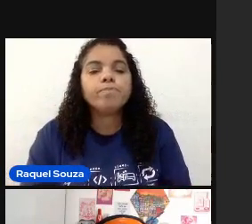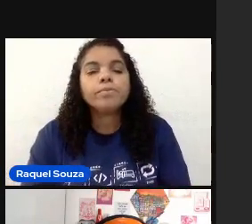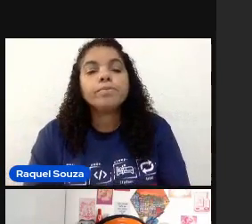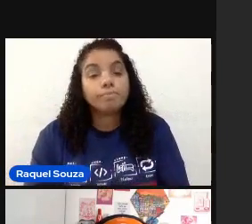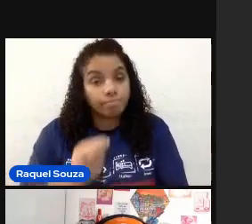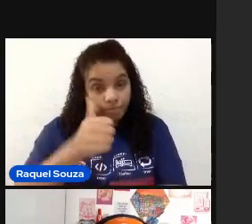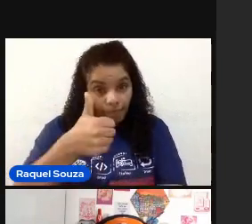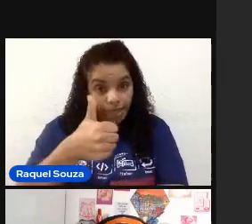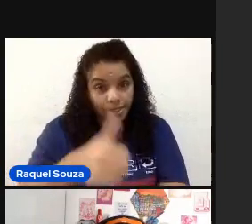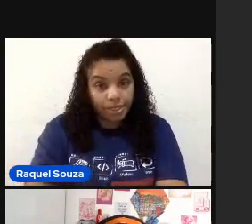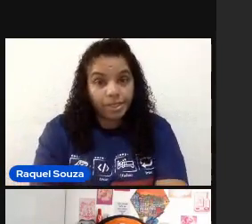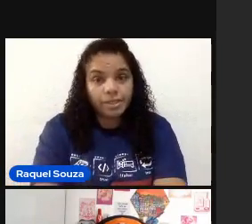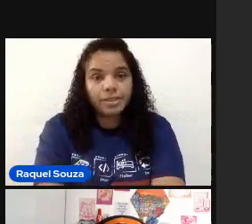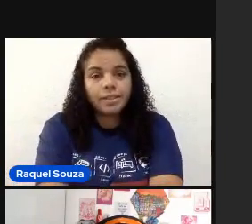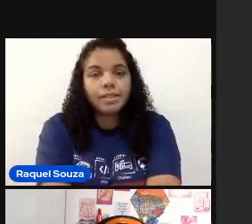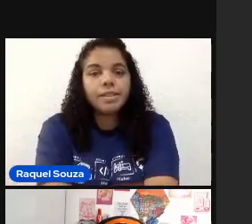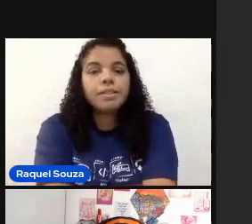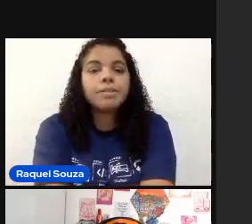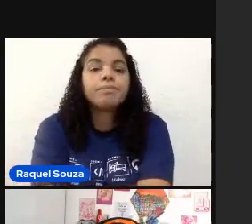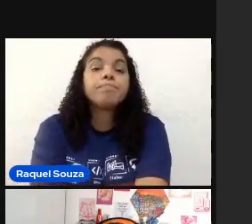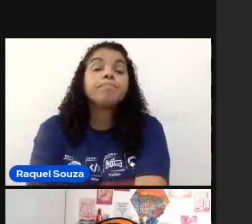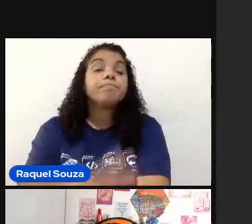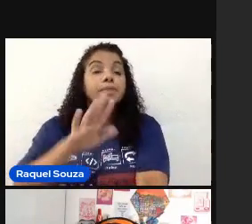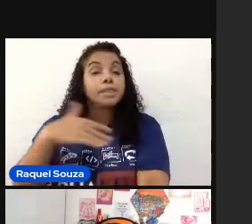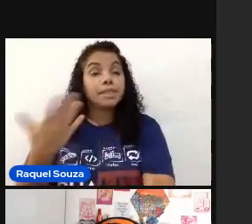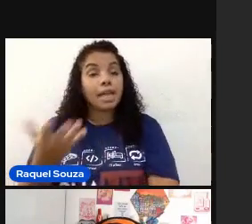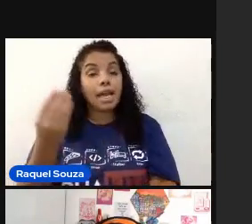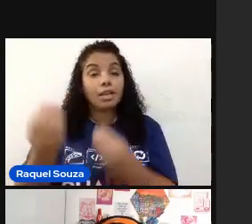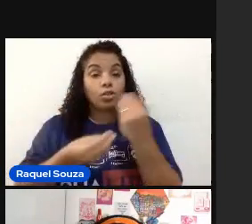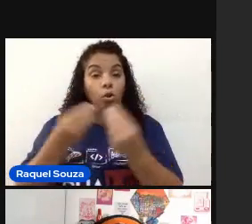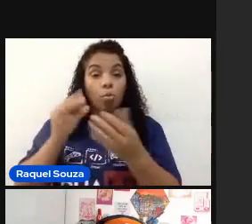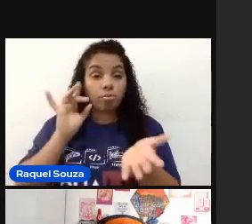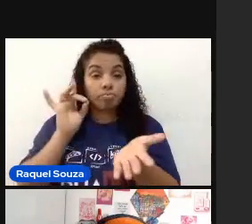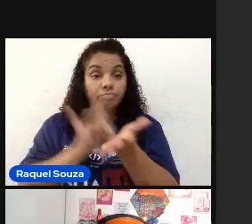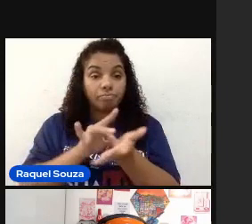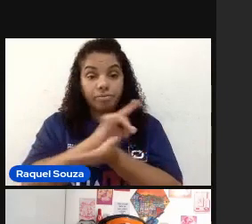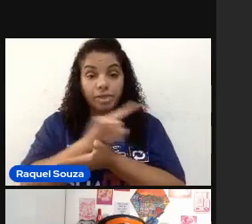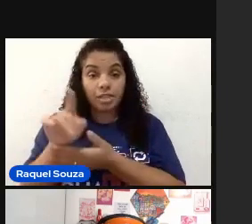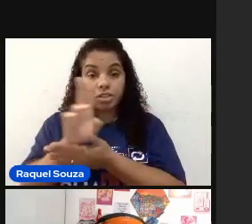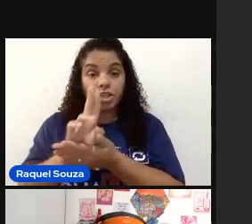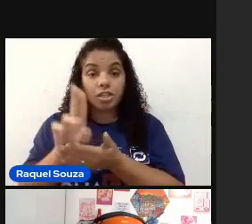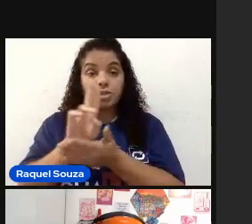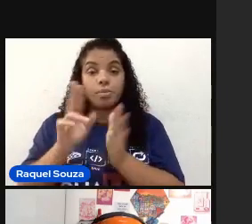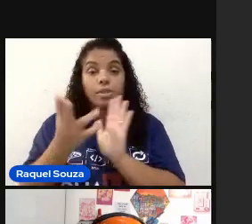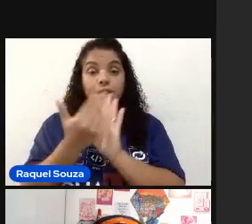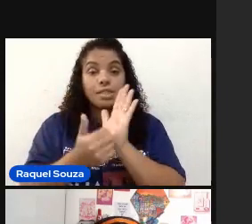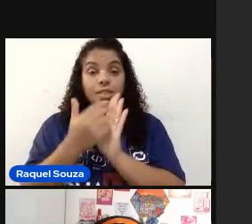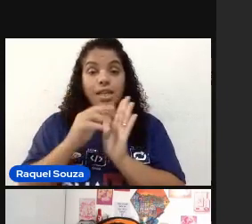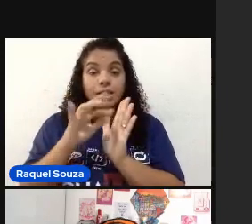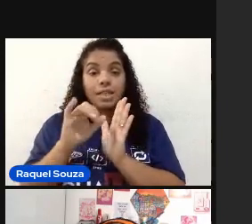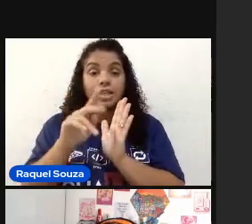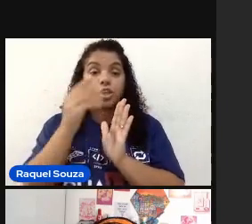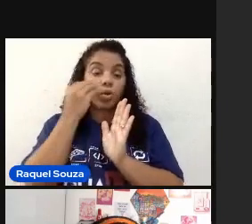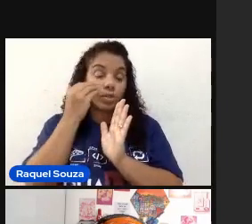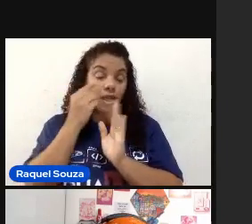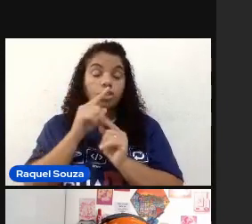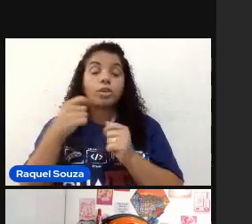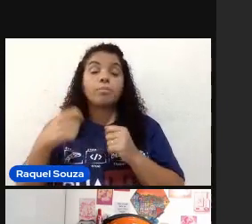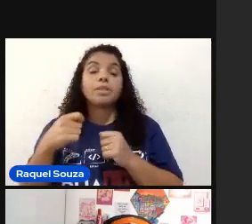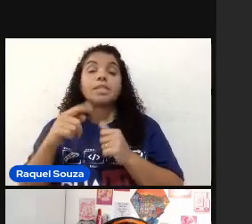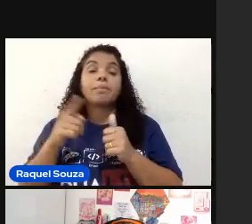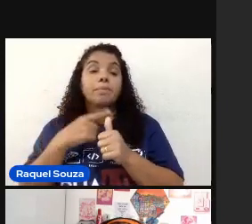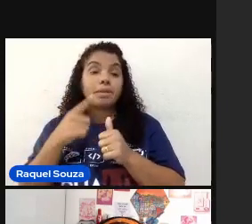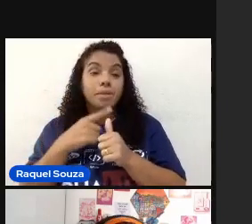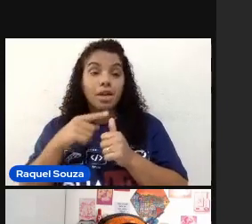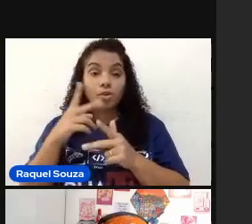Beleza? E aí, na prática, como é que a gente aplica o Design Think aos testes? A gente precisa primeiro, como